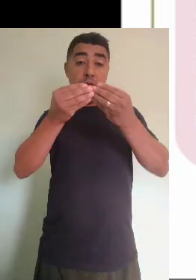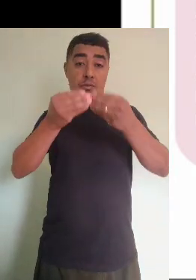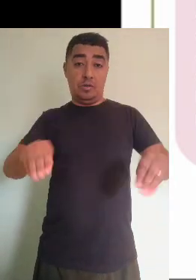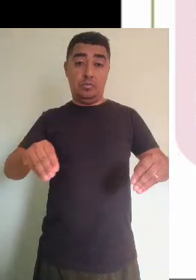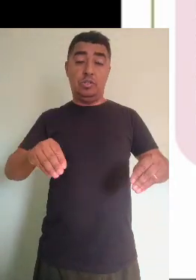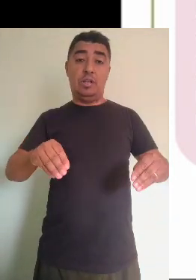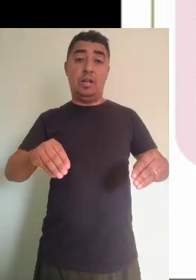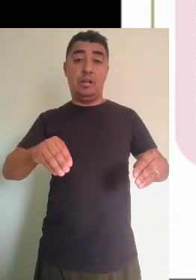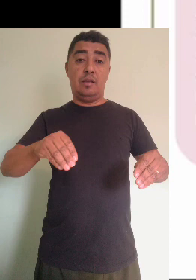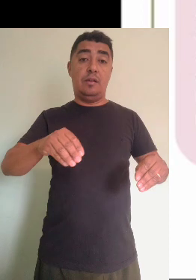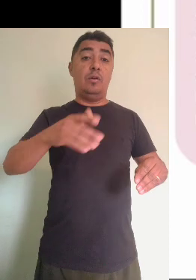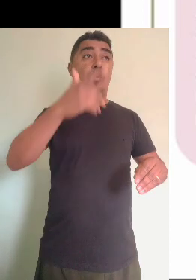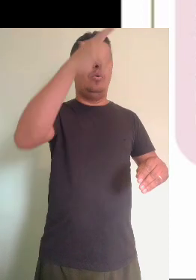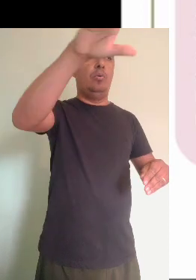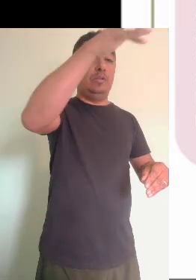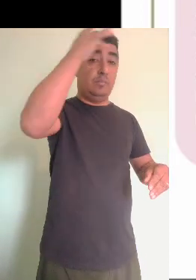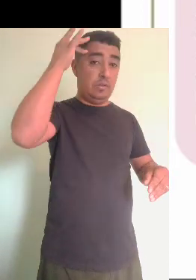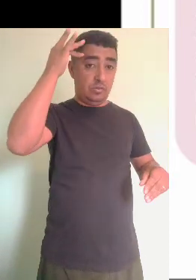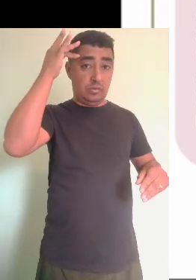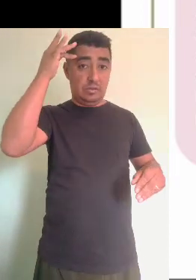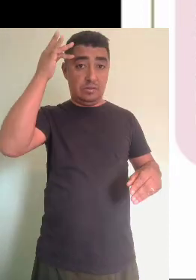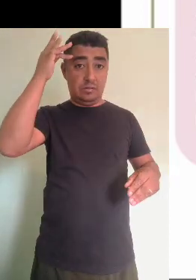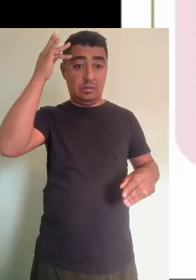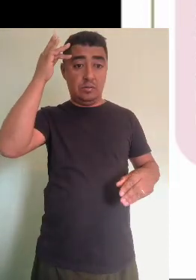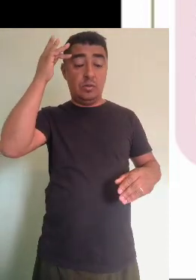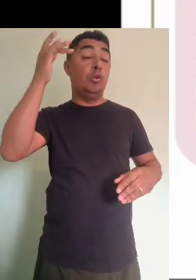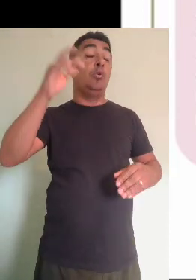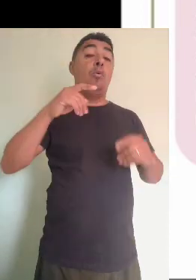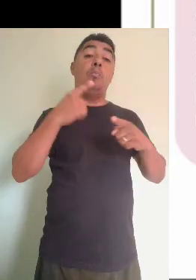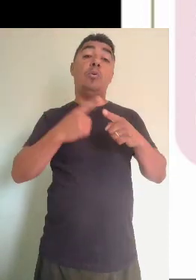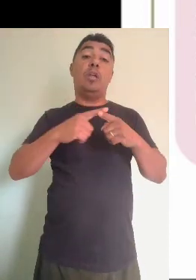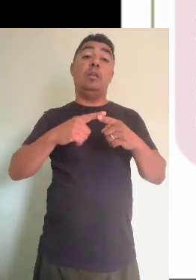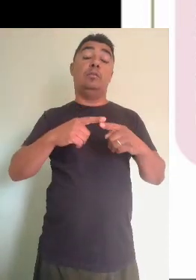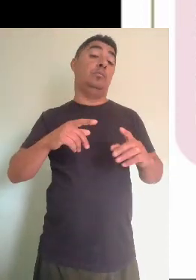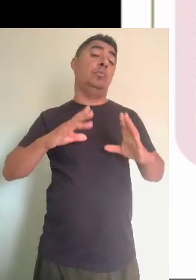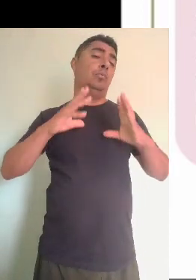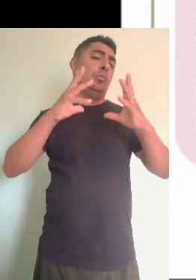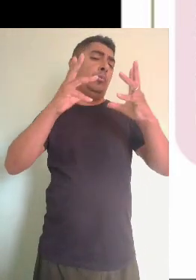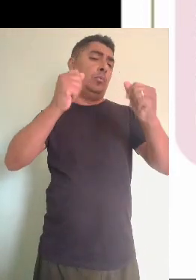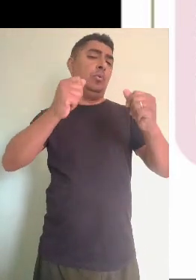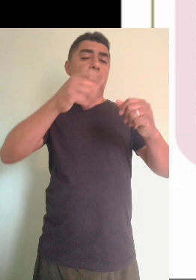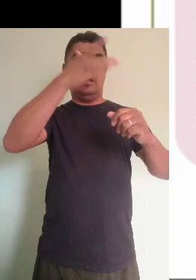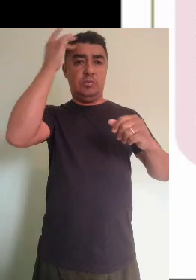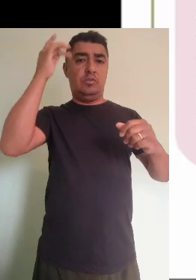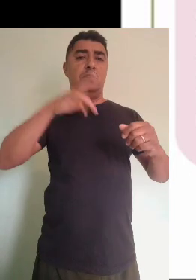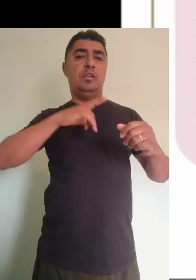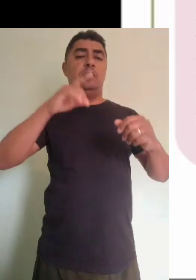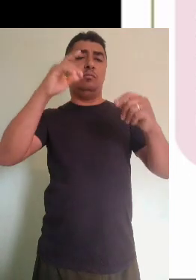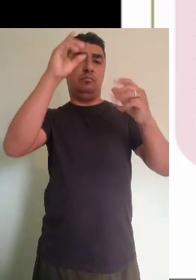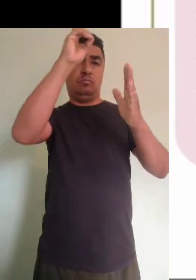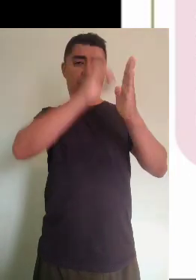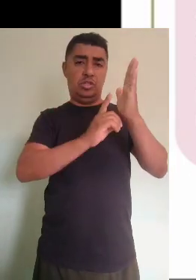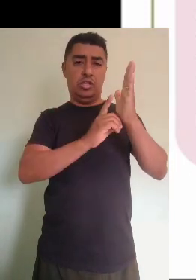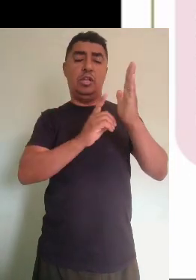homem não tem por limite senão aqueles que assegurem aos outros membros da sociedade o gozo dos mesmos